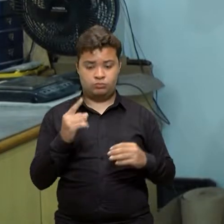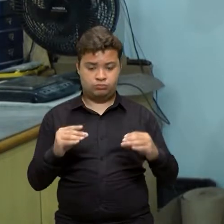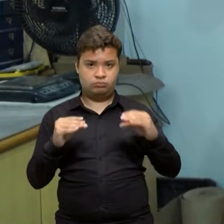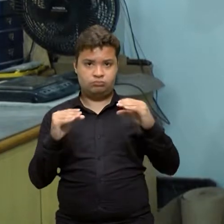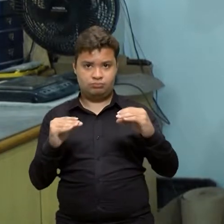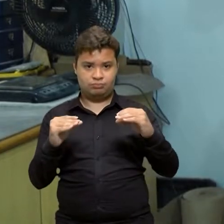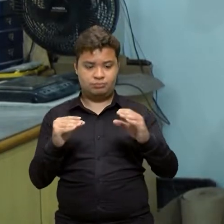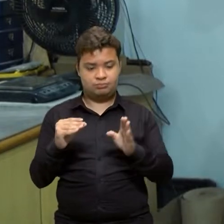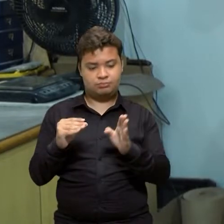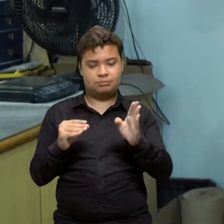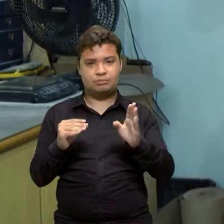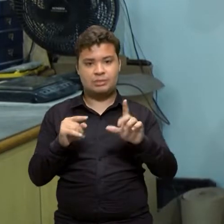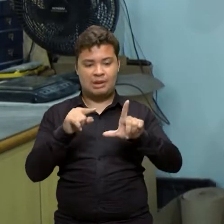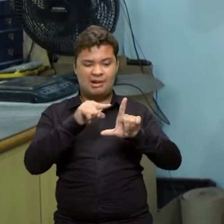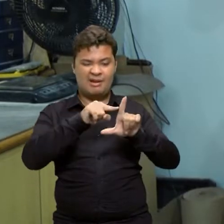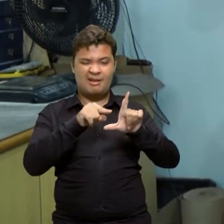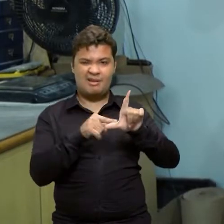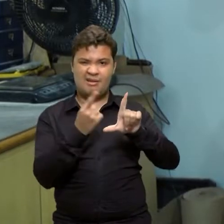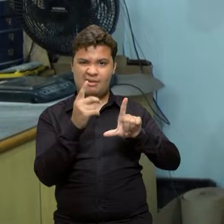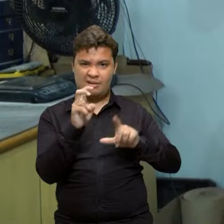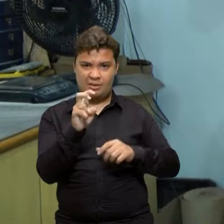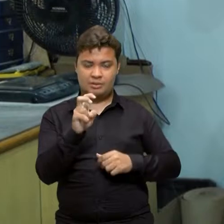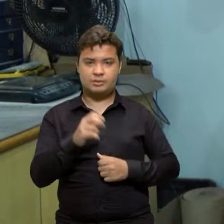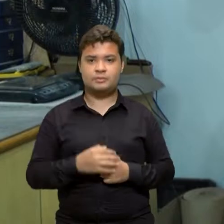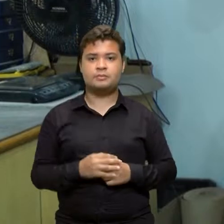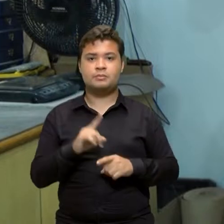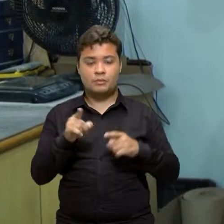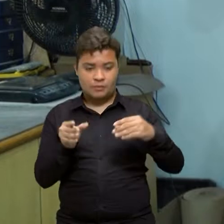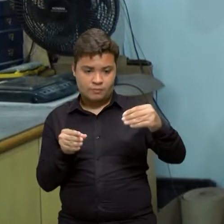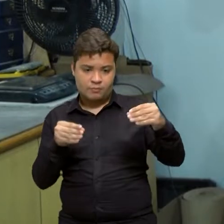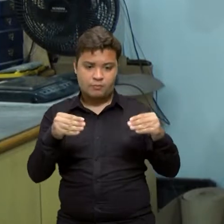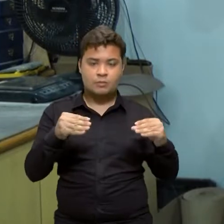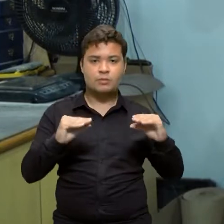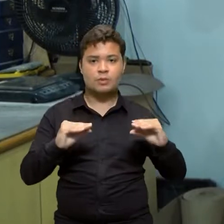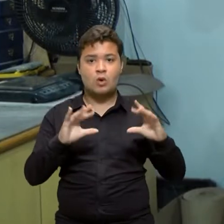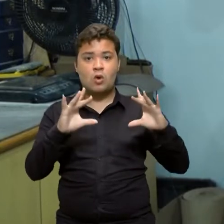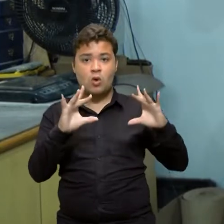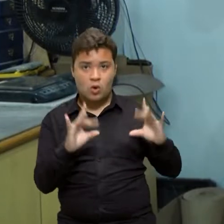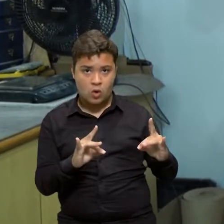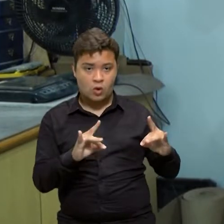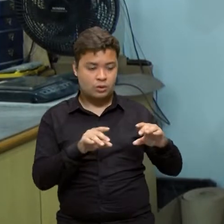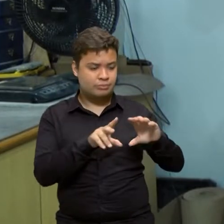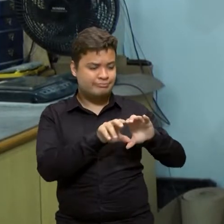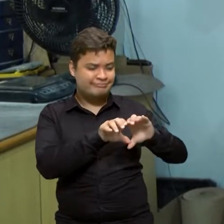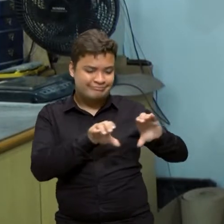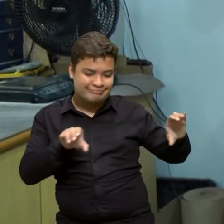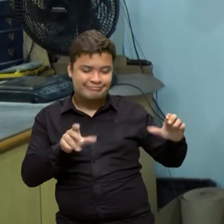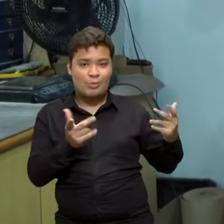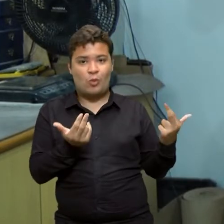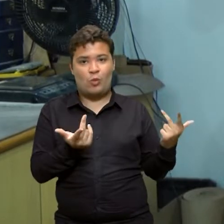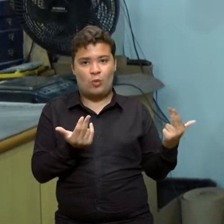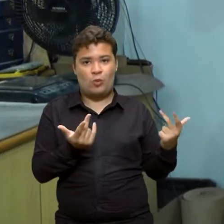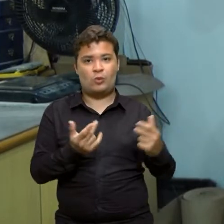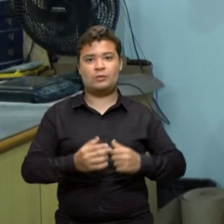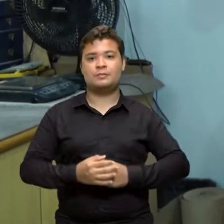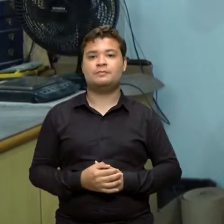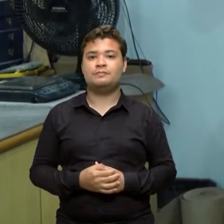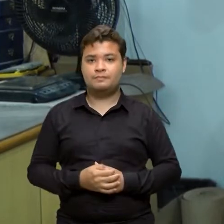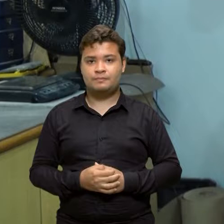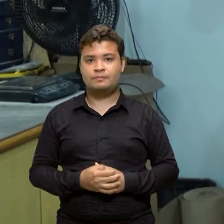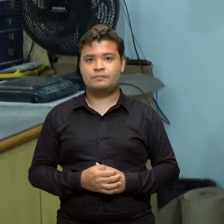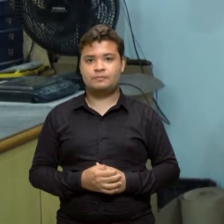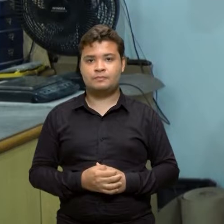cortada num ângulo de 15 graus. Depois a gente vira ela, cola e faz aquela angulação do braço. E é